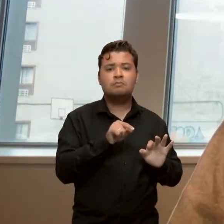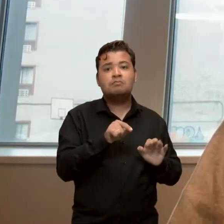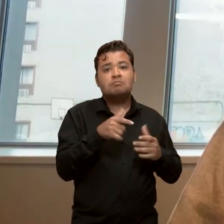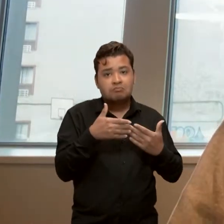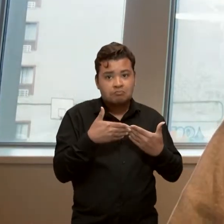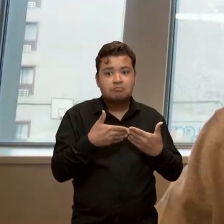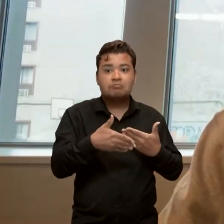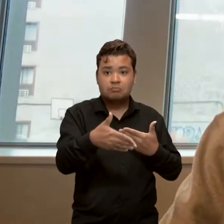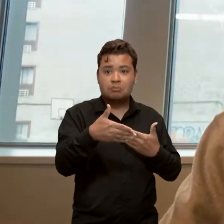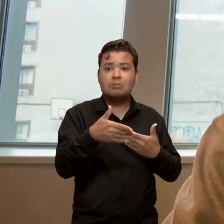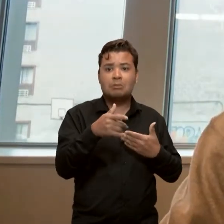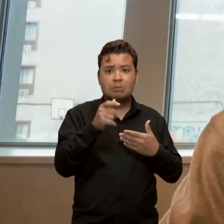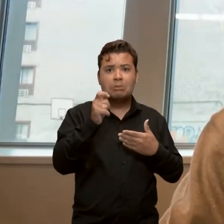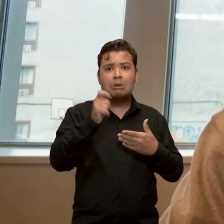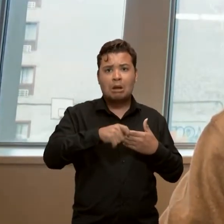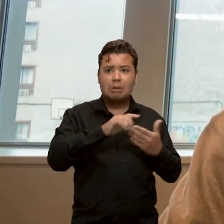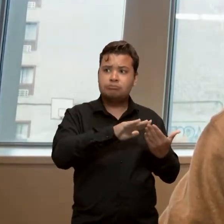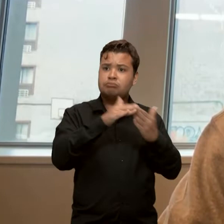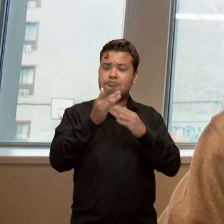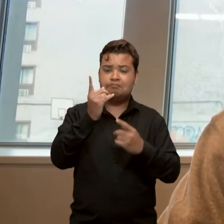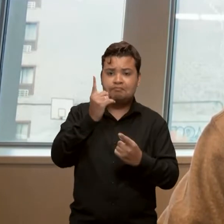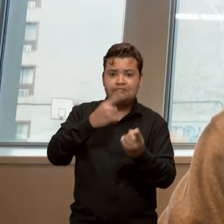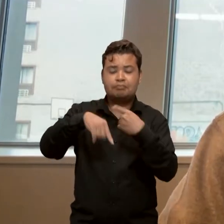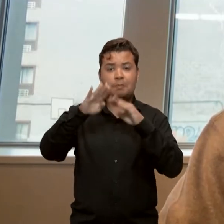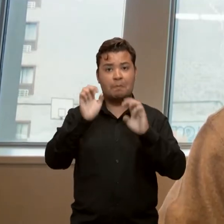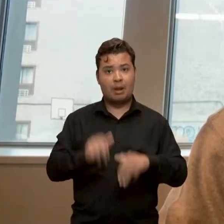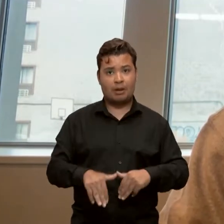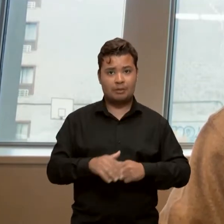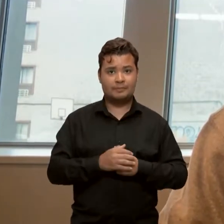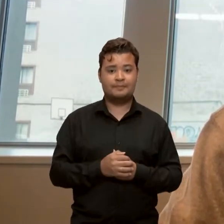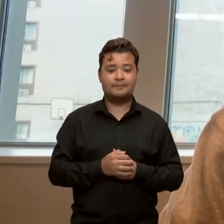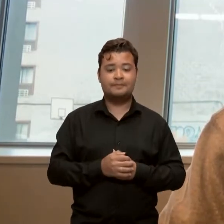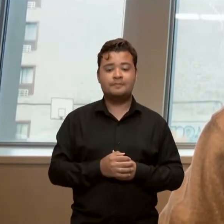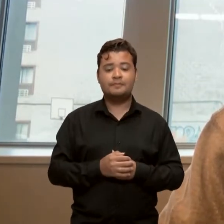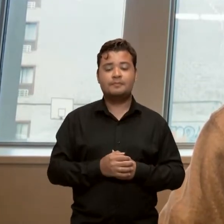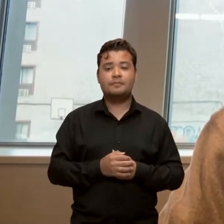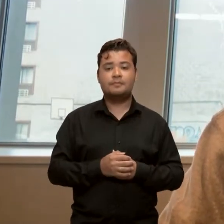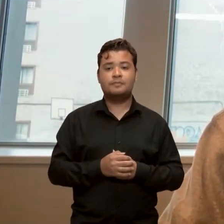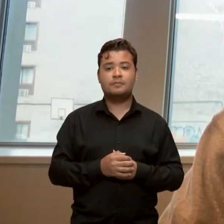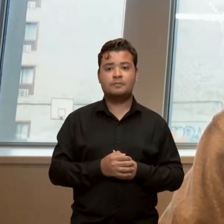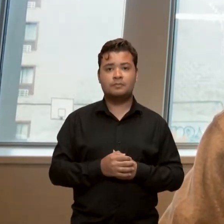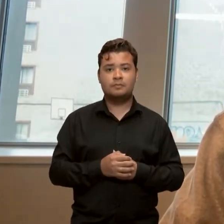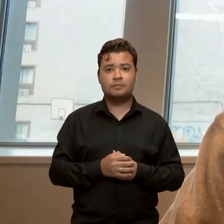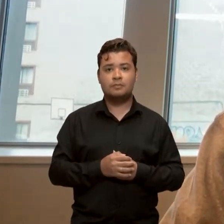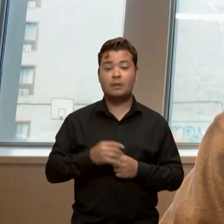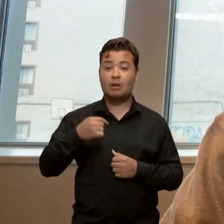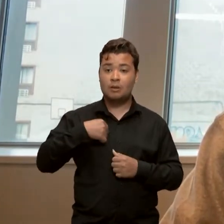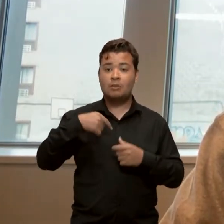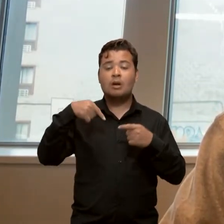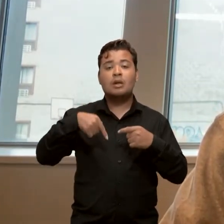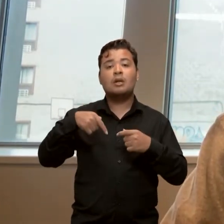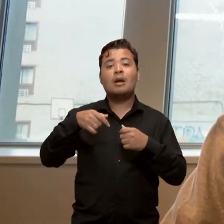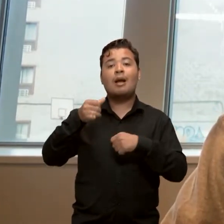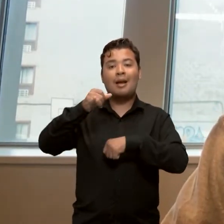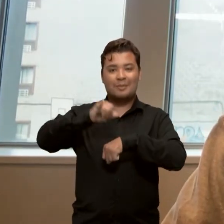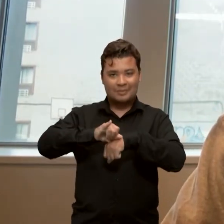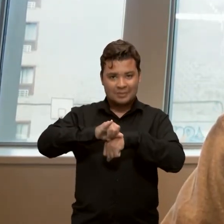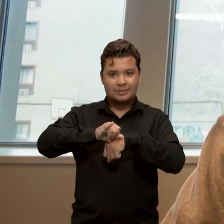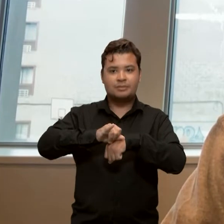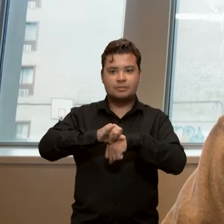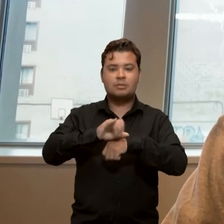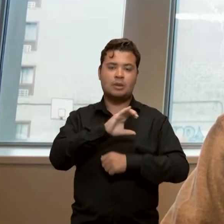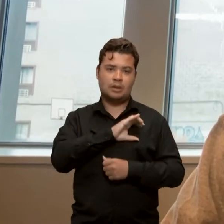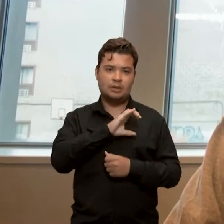para ser bem sucedido, né, na empreitada do intercâmbio. Eu estou aqui na cidade de Ottawa, que é a capital do Canadá. Aqui ele